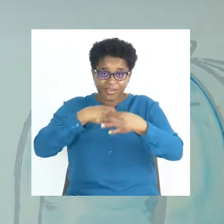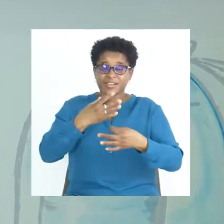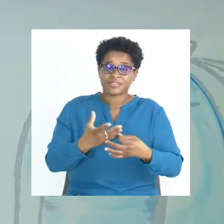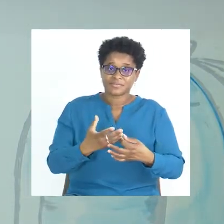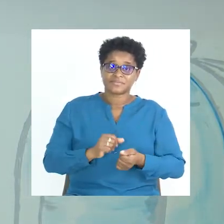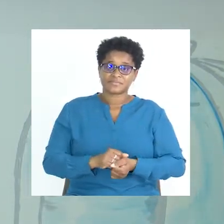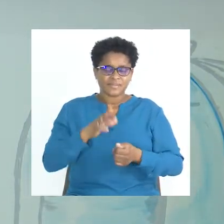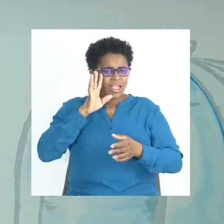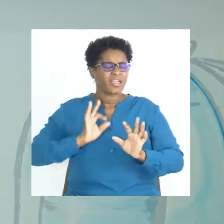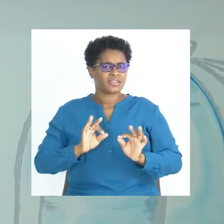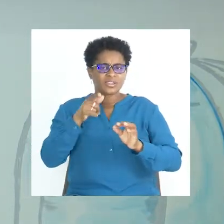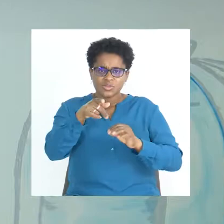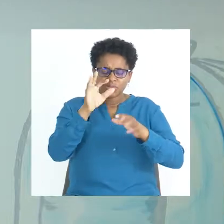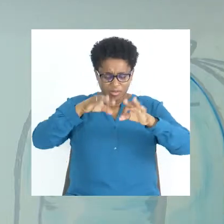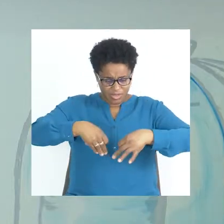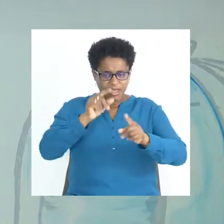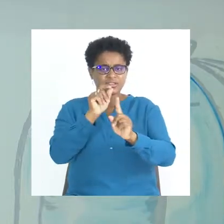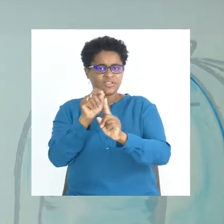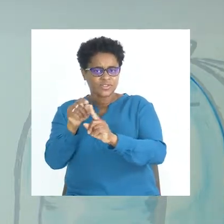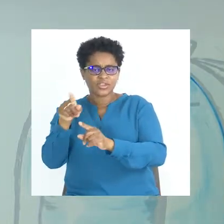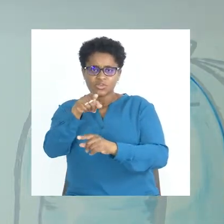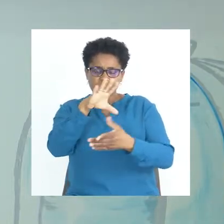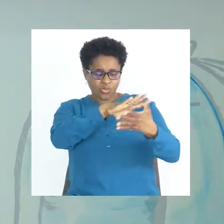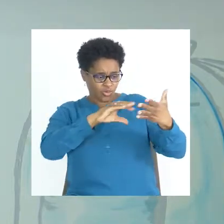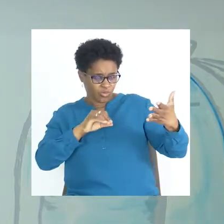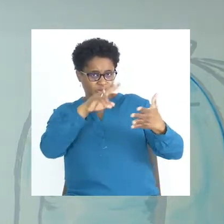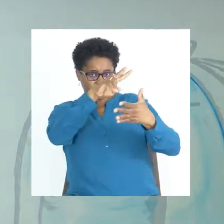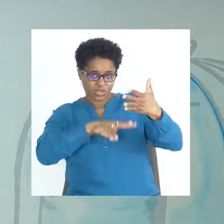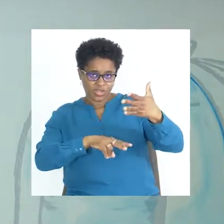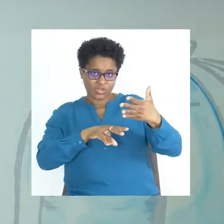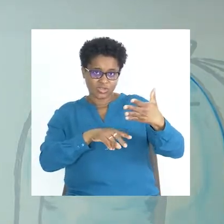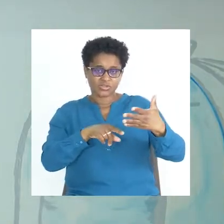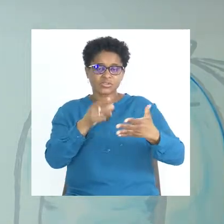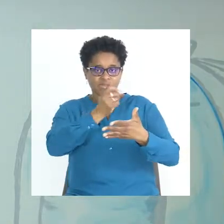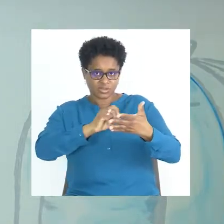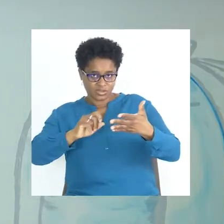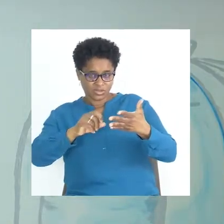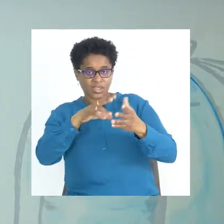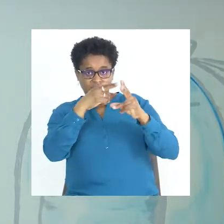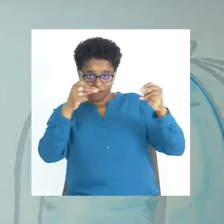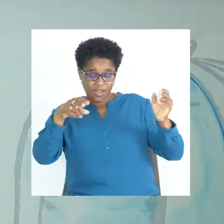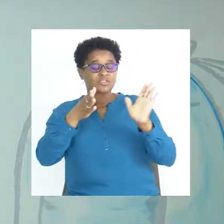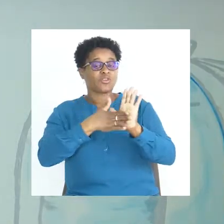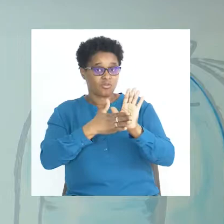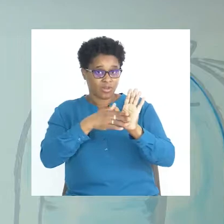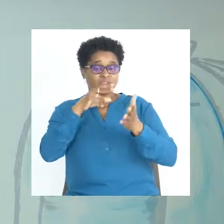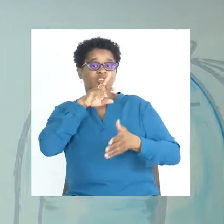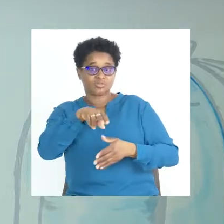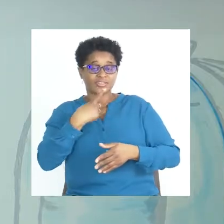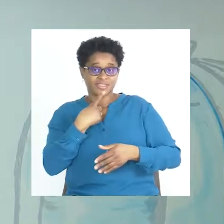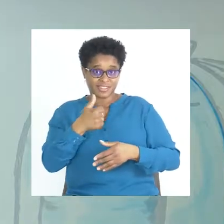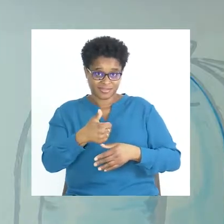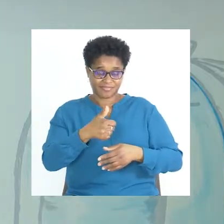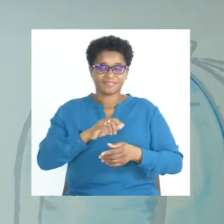tratamento. Assim que tu terminas essa identificação, tu copias do texto as passagens que comprovam a tua resposta.